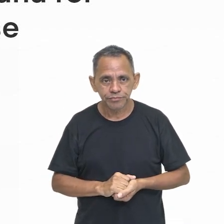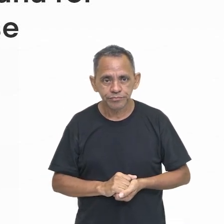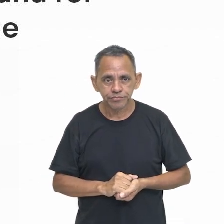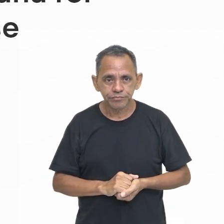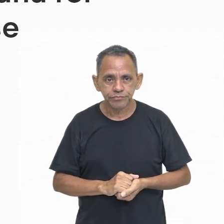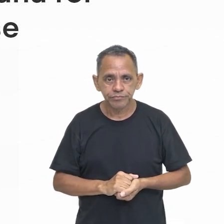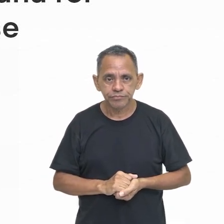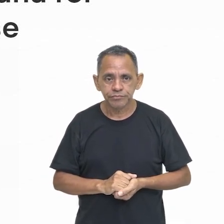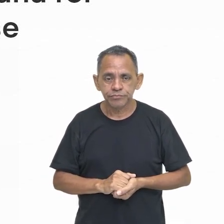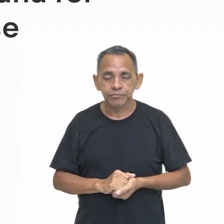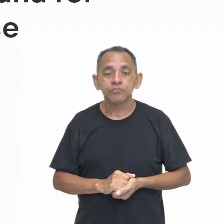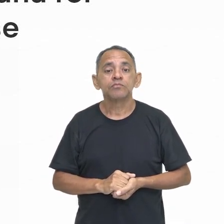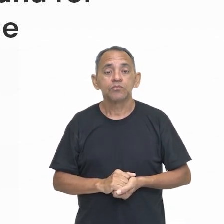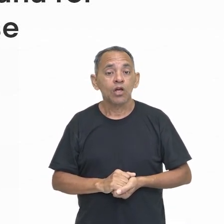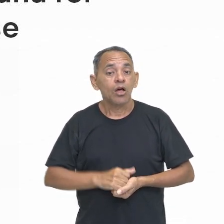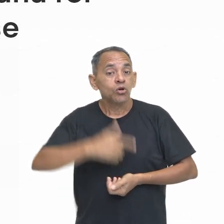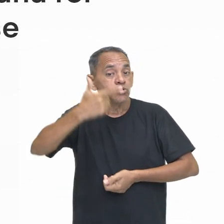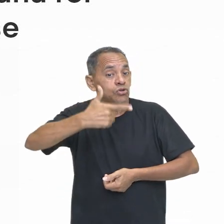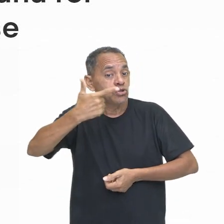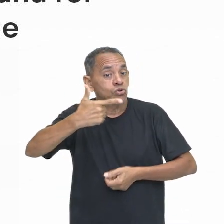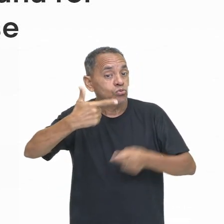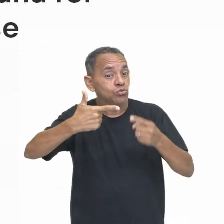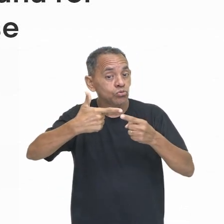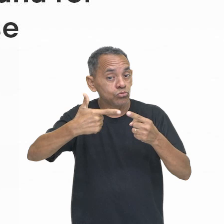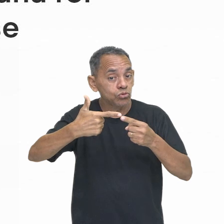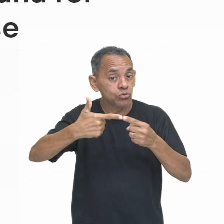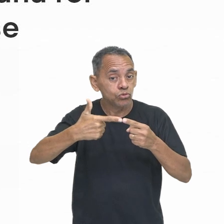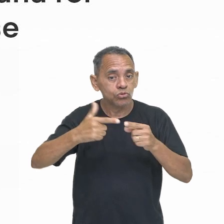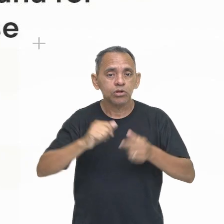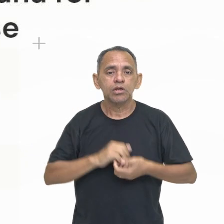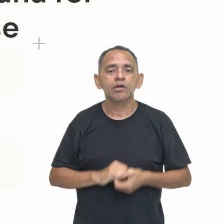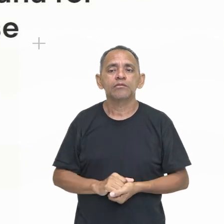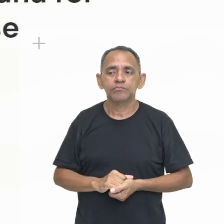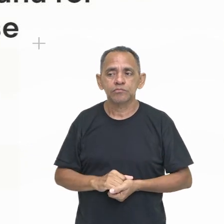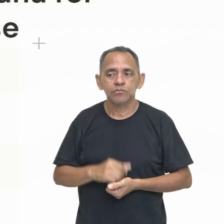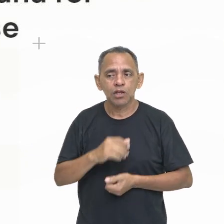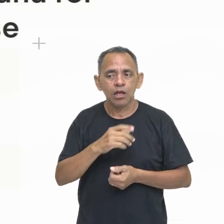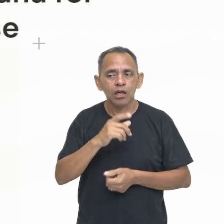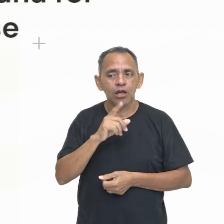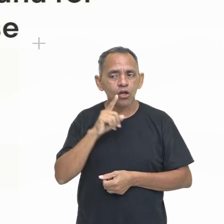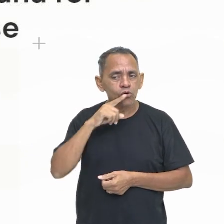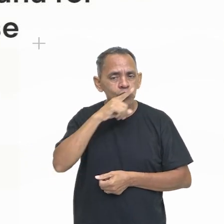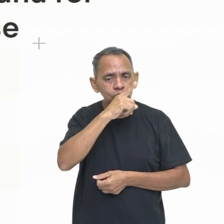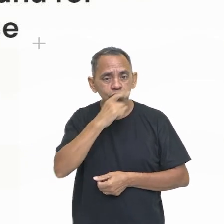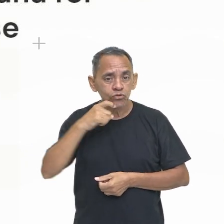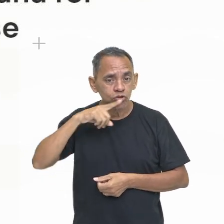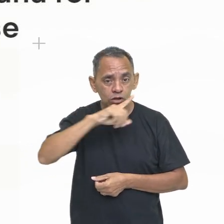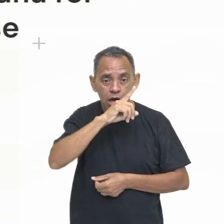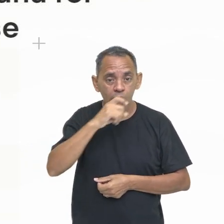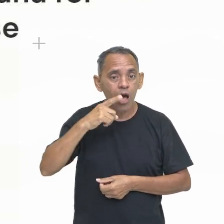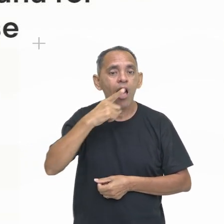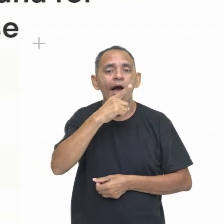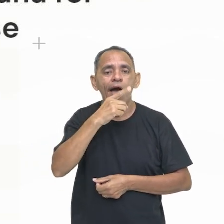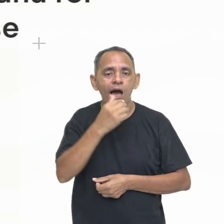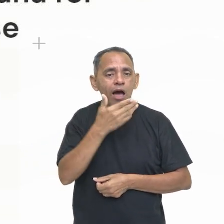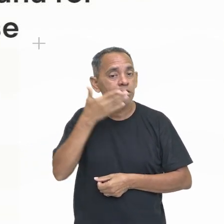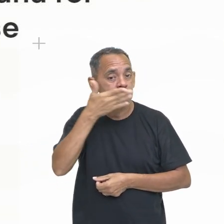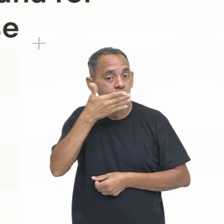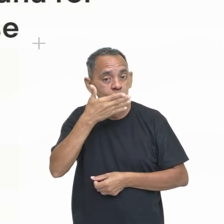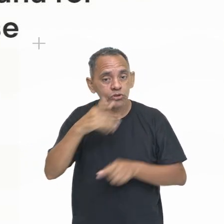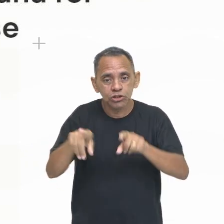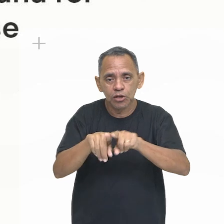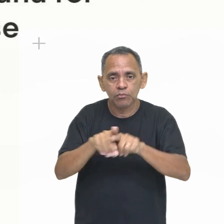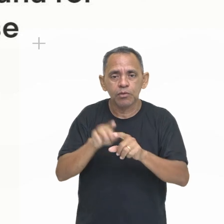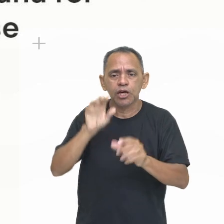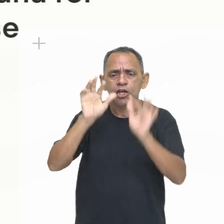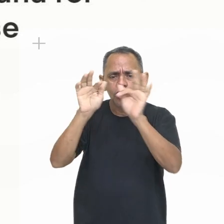segundo ciclo econômico é o ciclo do quê? Da cana-de-açúcar, que vem ali já no final do século